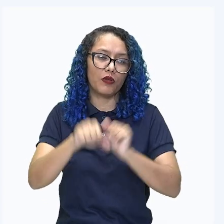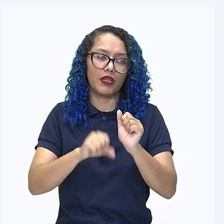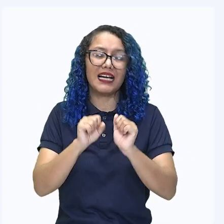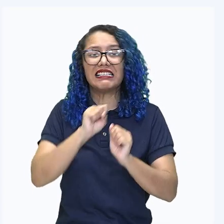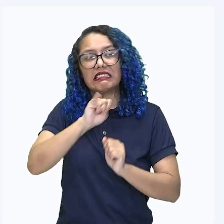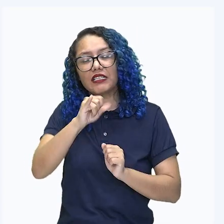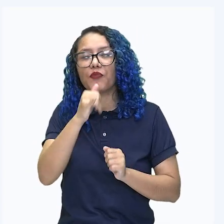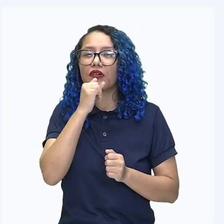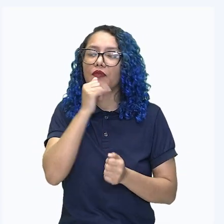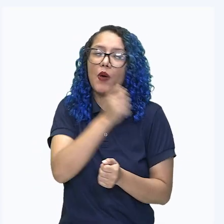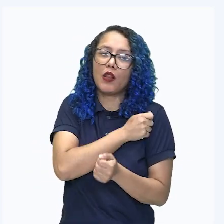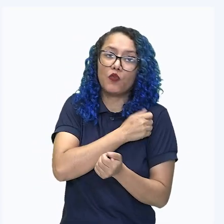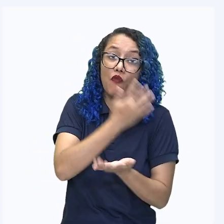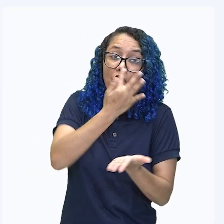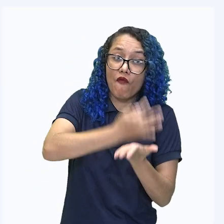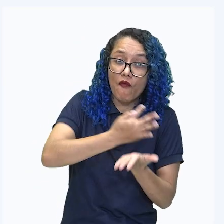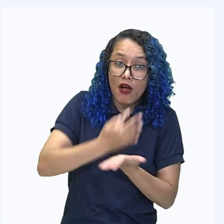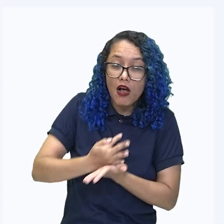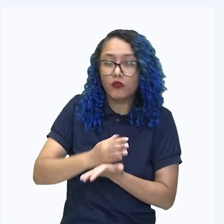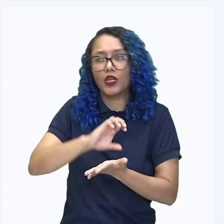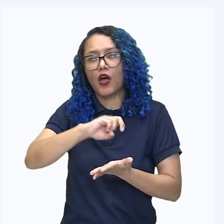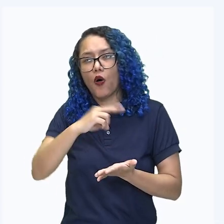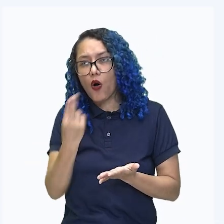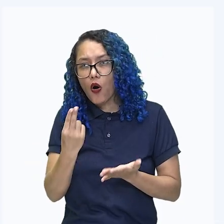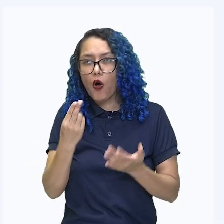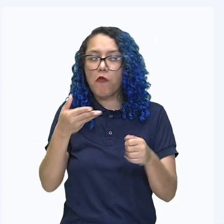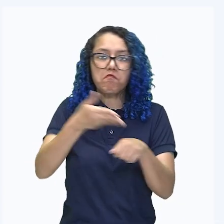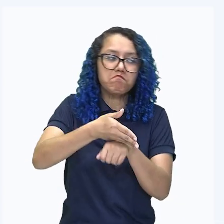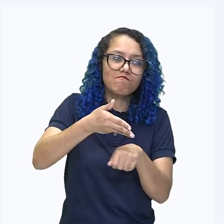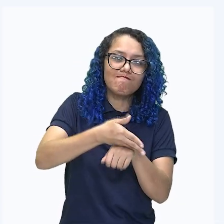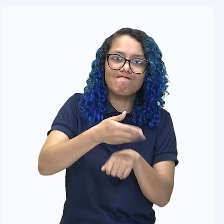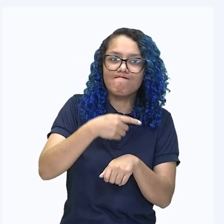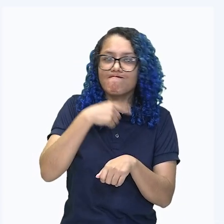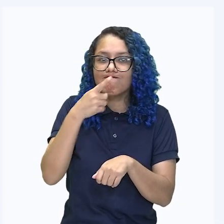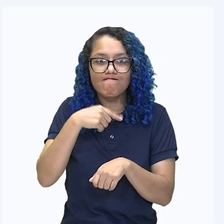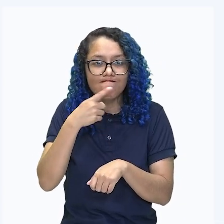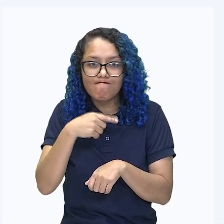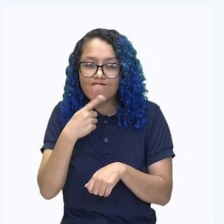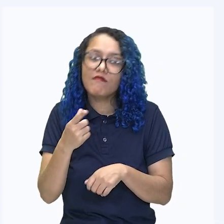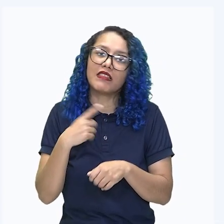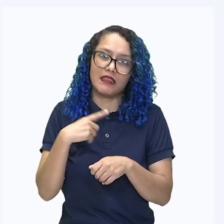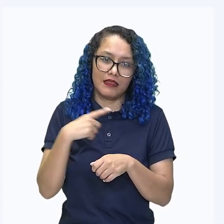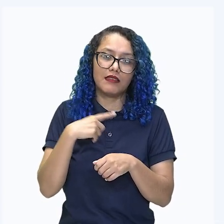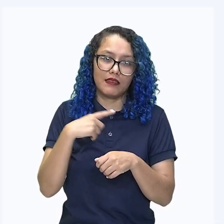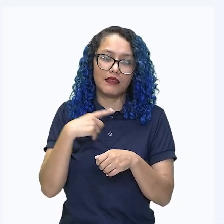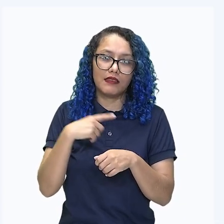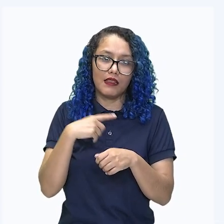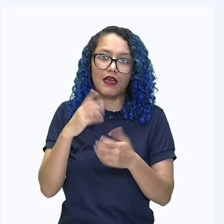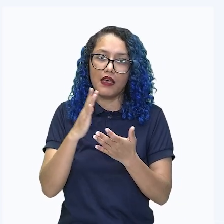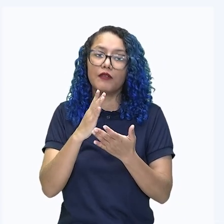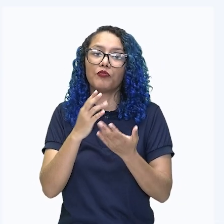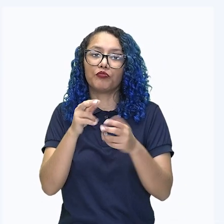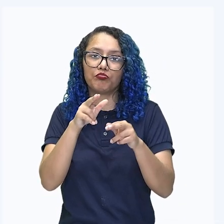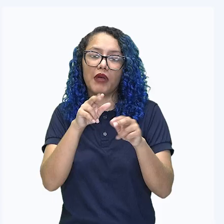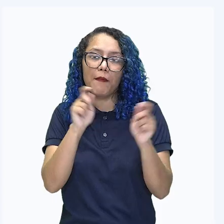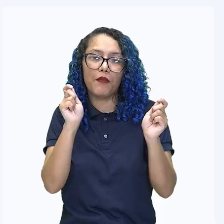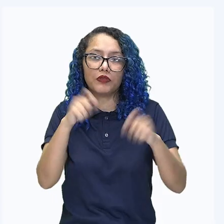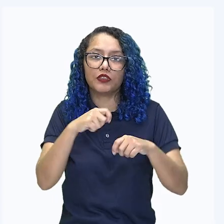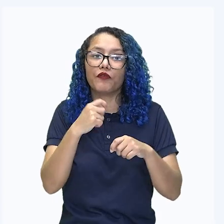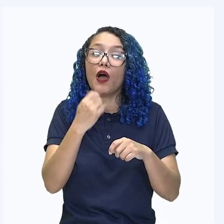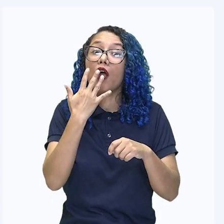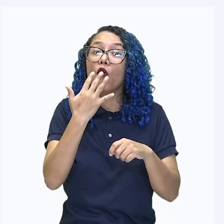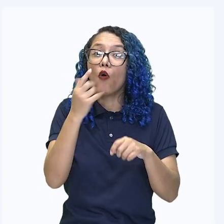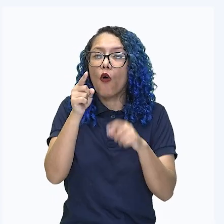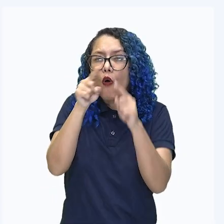justamente, né, para falta, o aluno que faltou, o aluno que não está vindo mais. Existem esses tipos de registros, isso muda a cor. Quando é